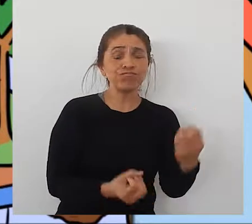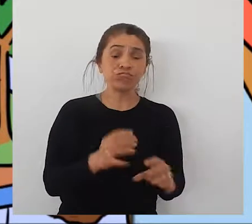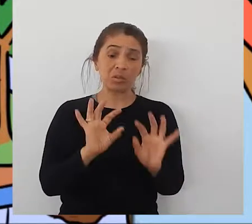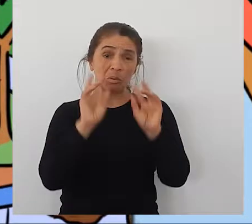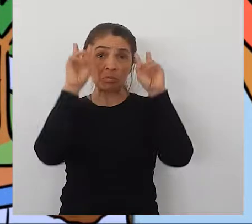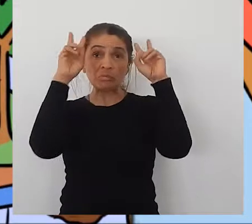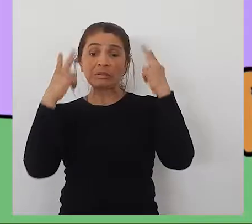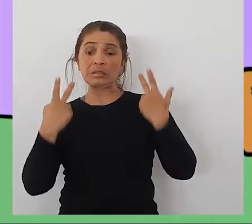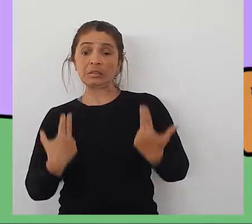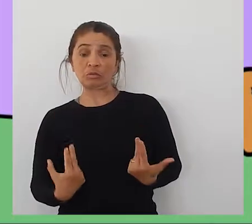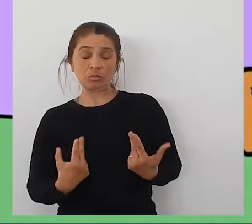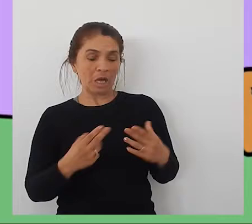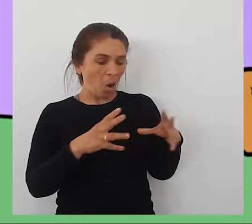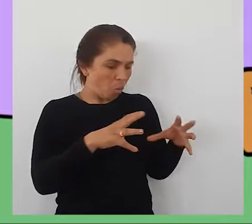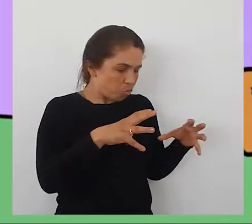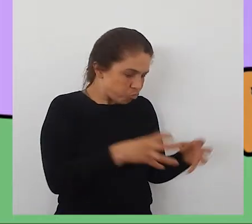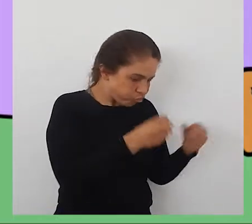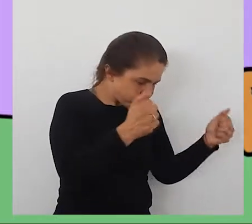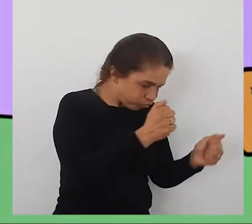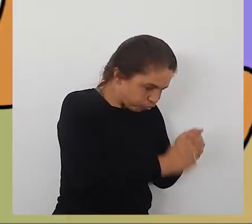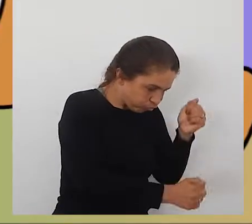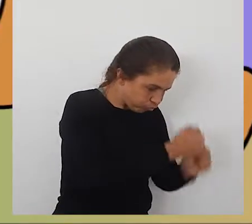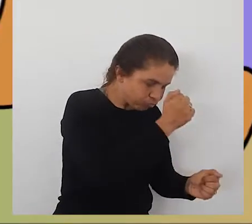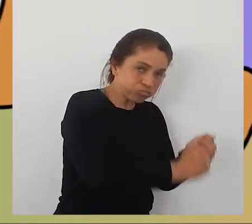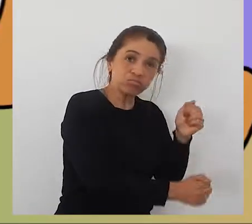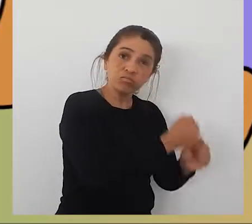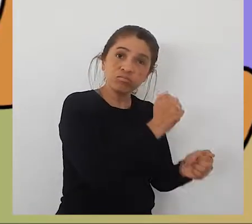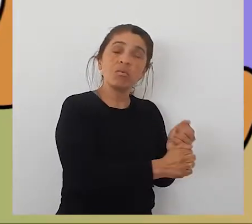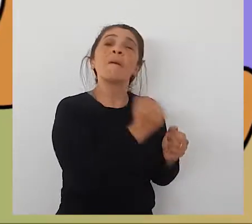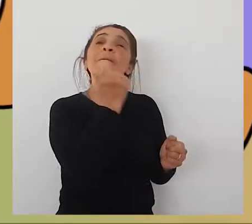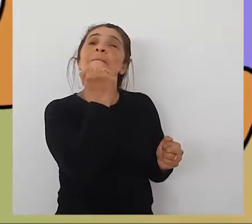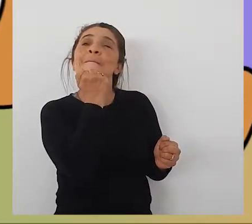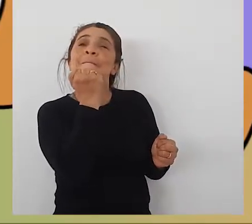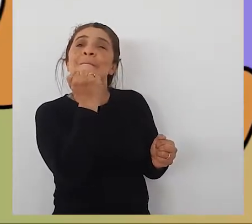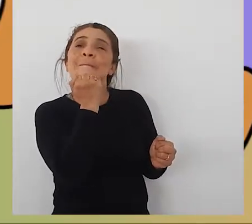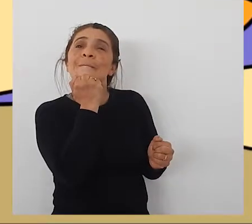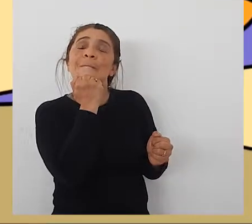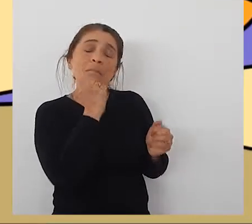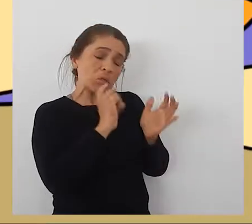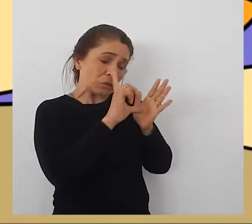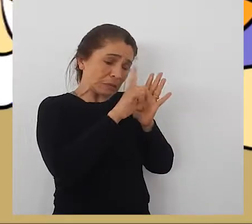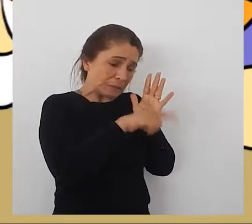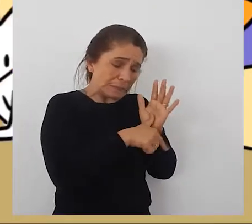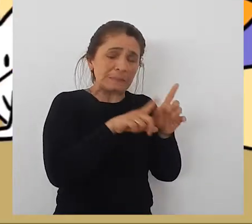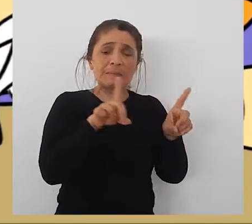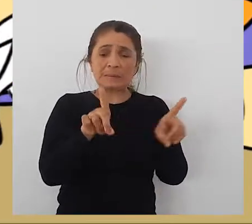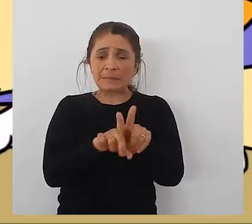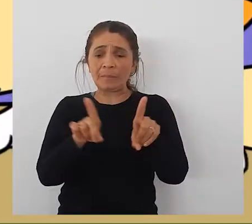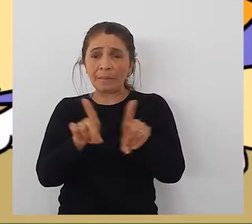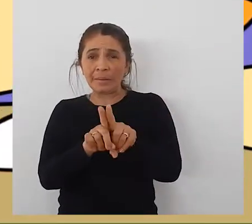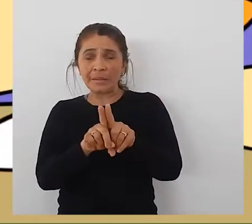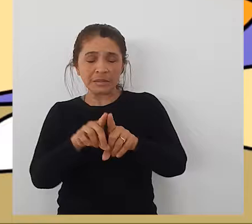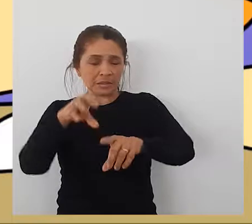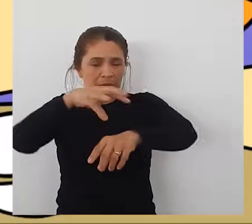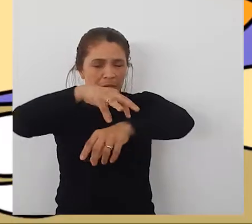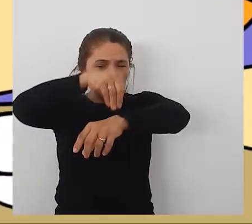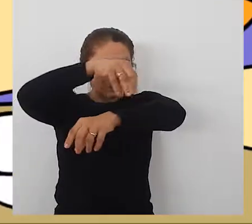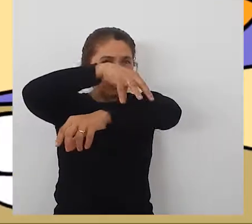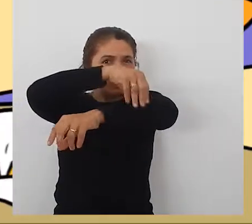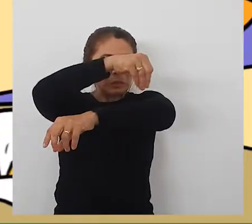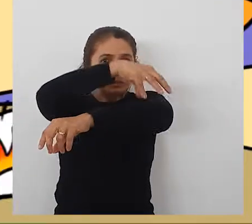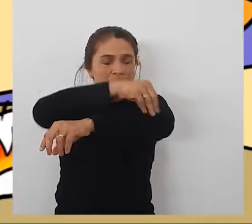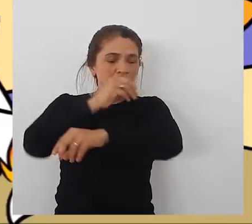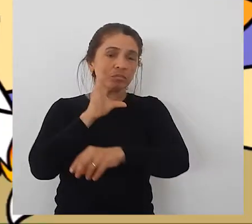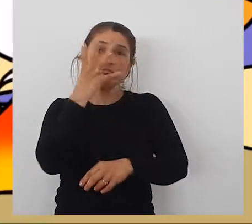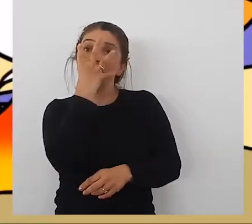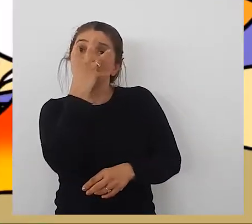forma natural, como uma combustão, um atrito entre as pedras, ou até atrito de pelo de